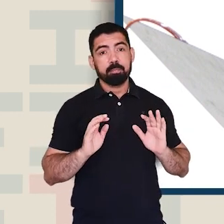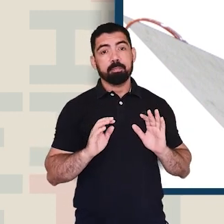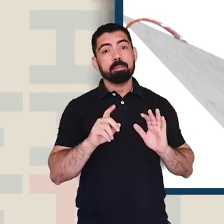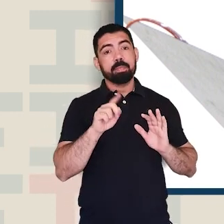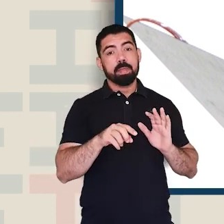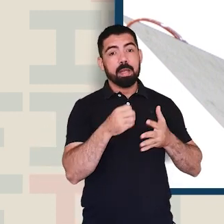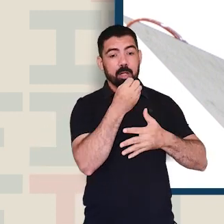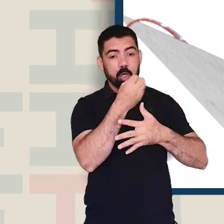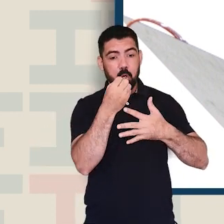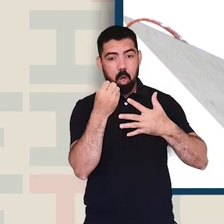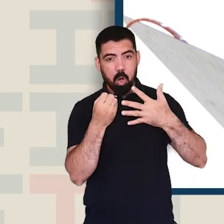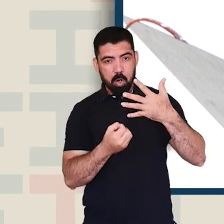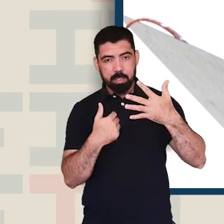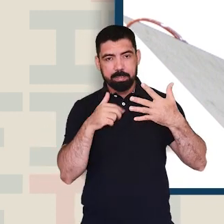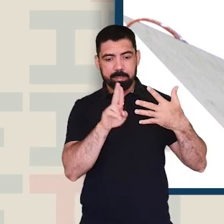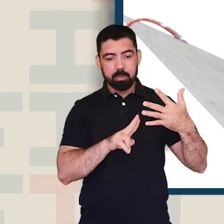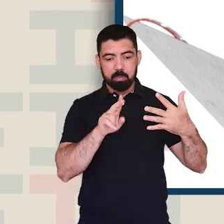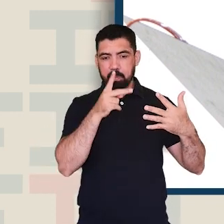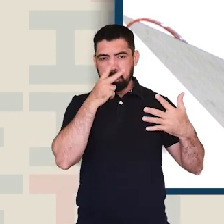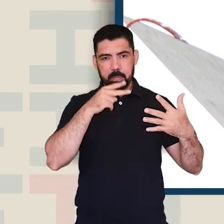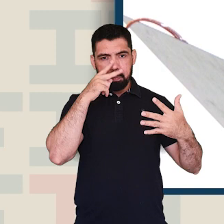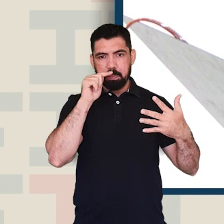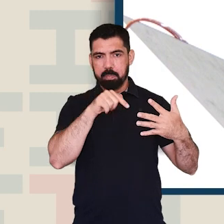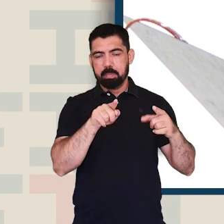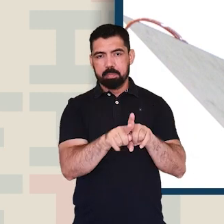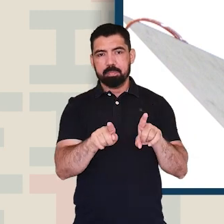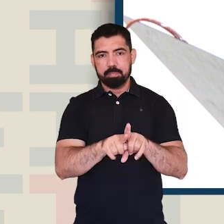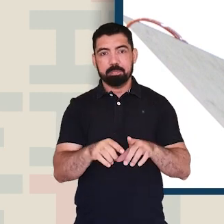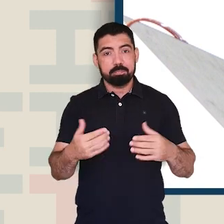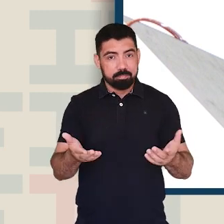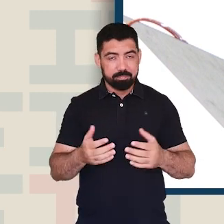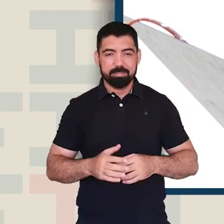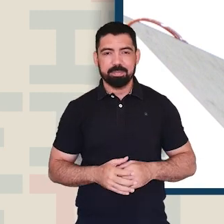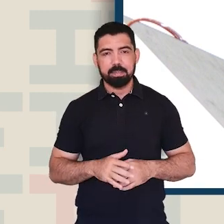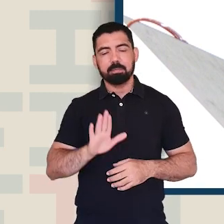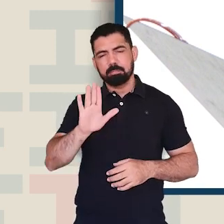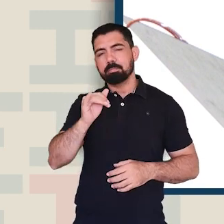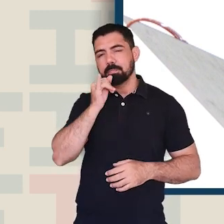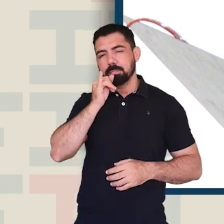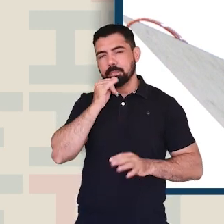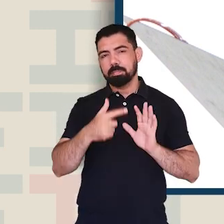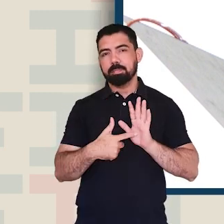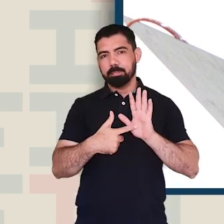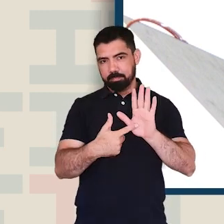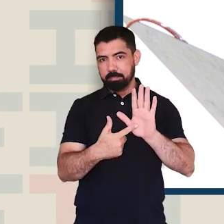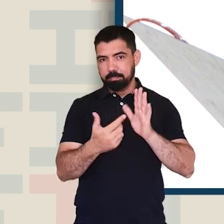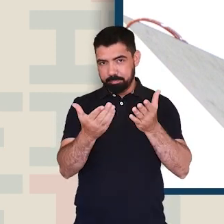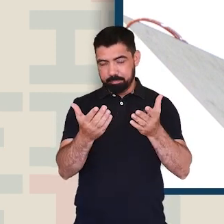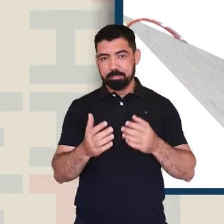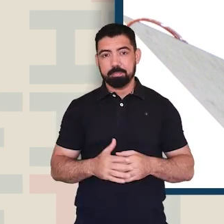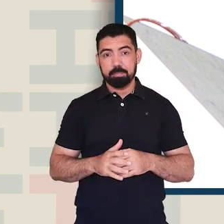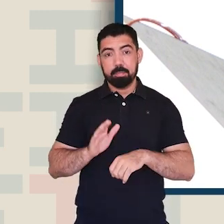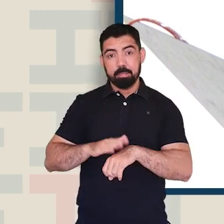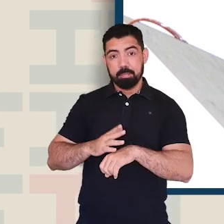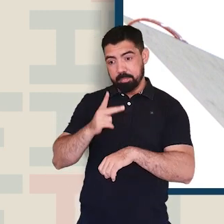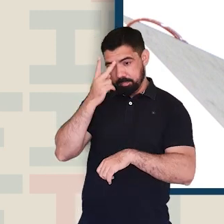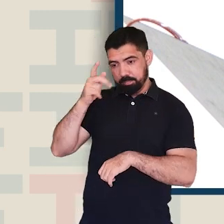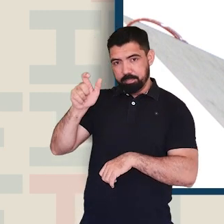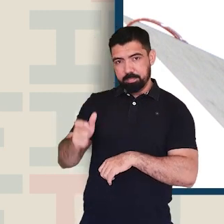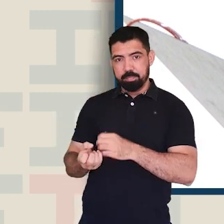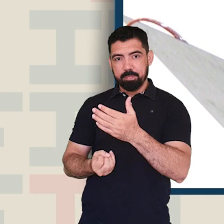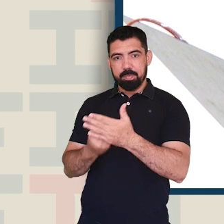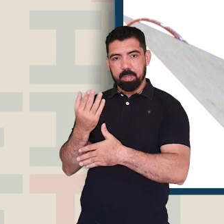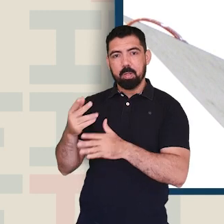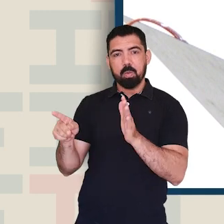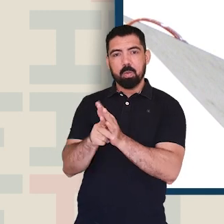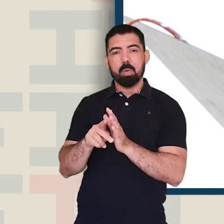sucessões de notas, eu só vou tocar nessas notas, né? Já eu vou dar um exemplo de uma escala que foi meio que criada